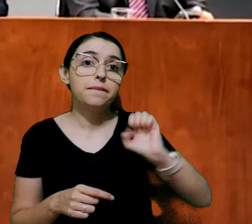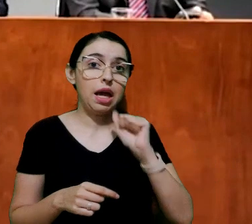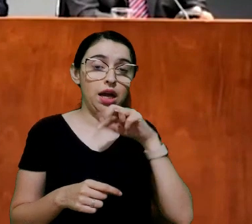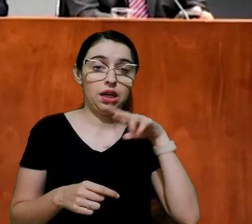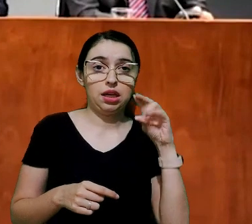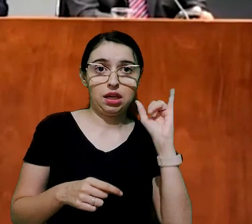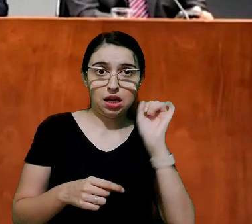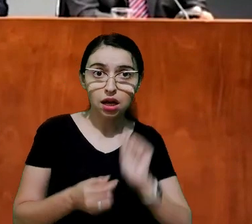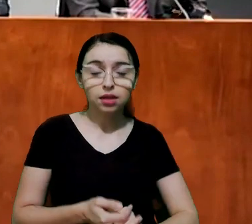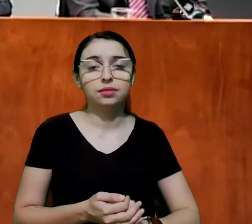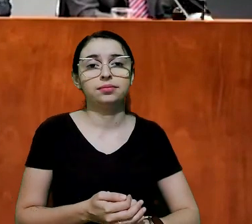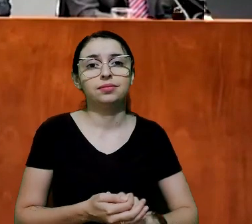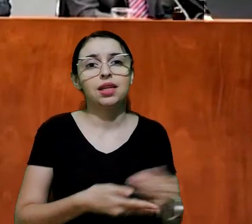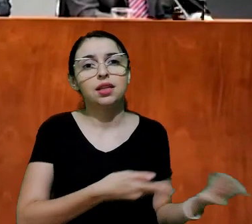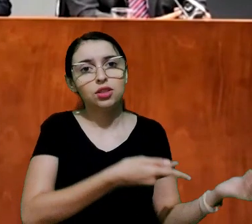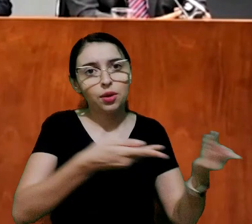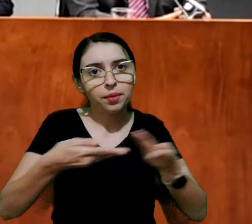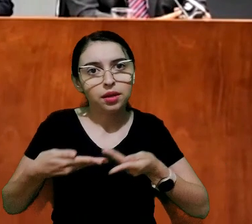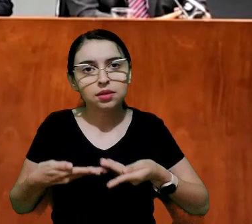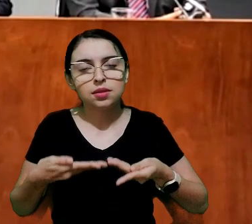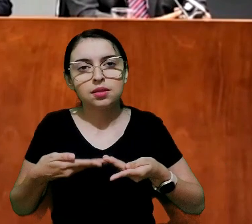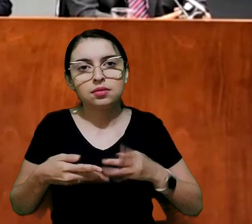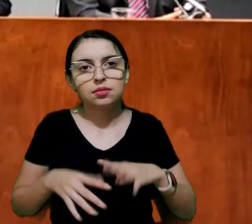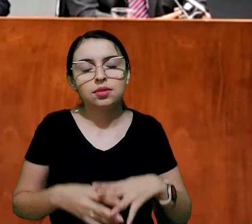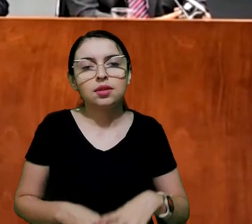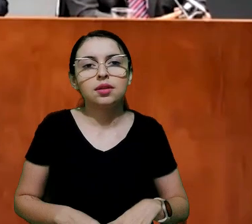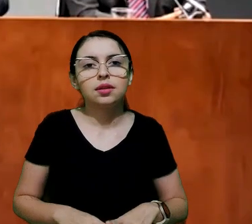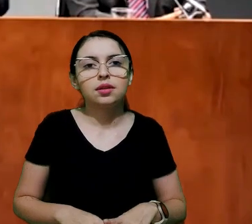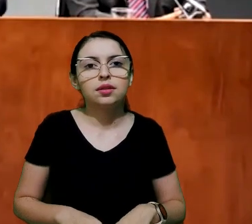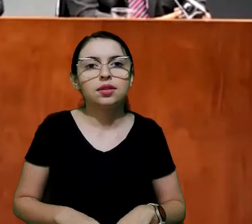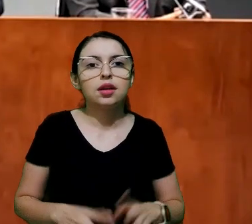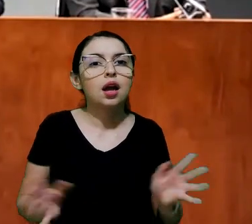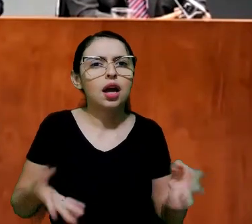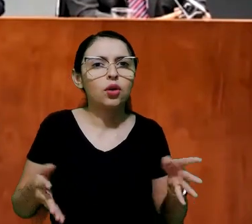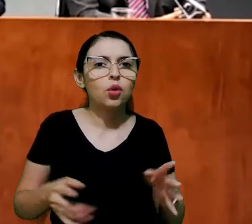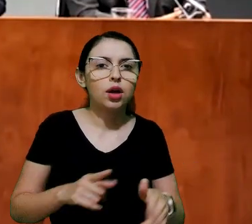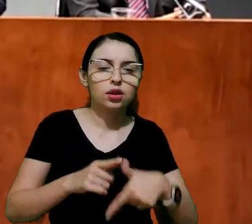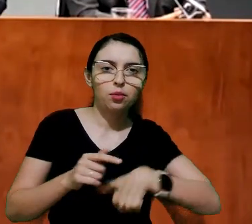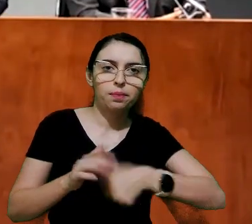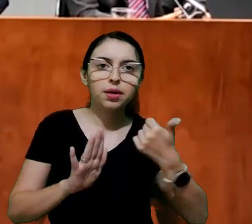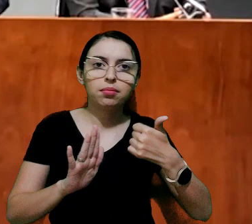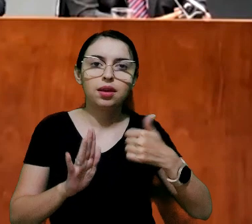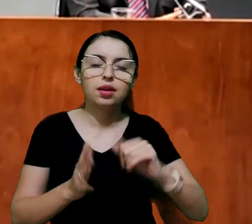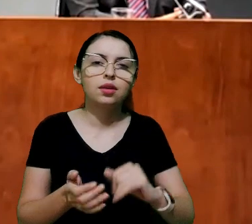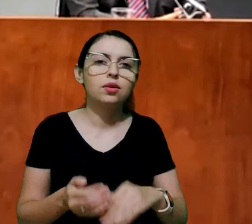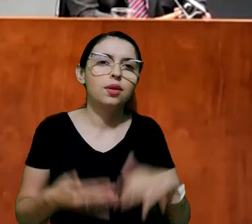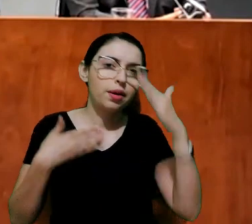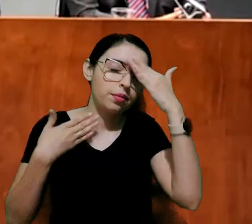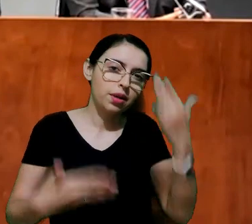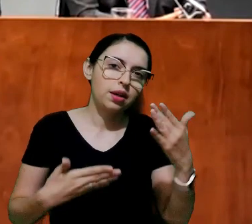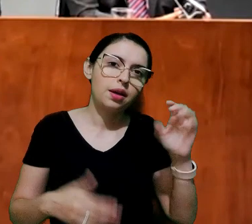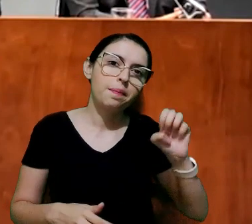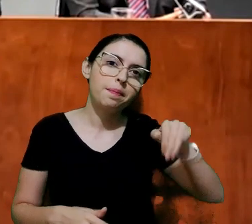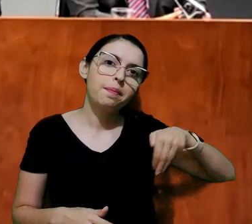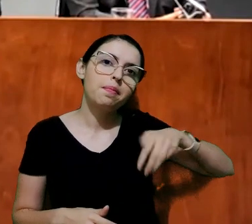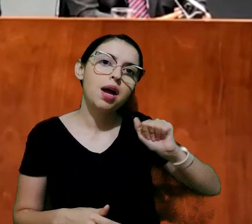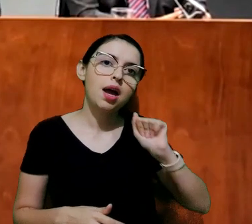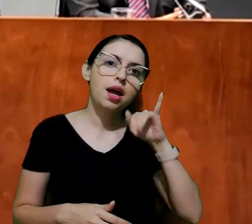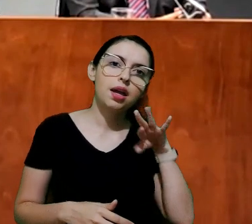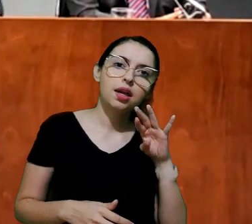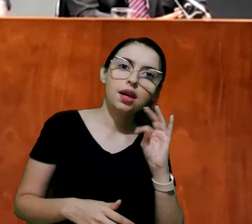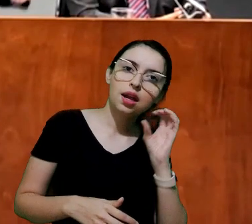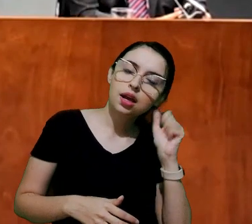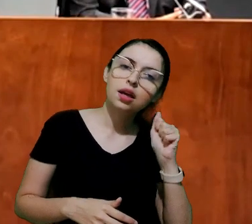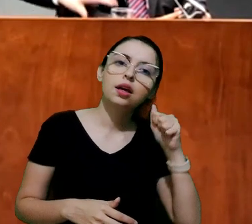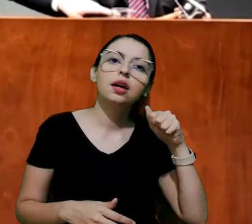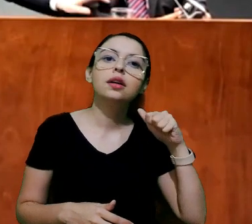Andrade e a professora Maria Helena Braceiro por essa participação nesse primeiro painel deste